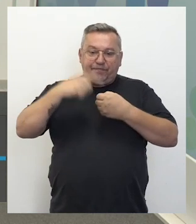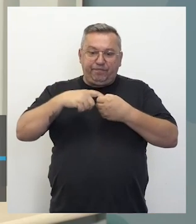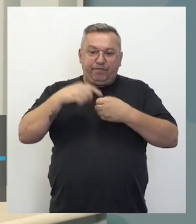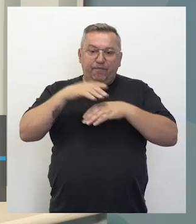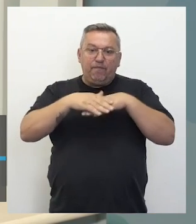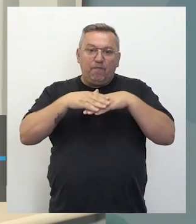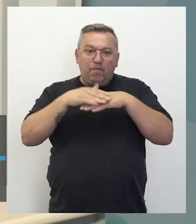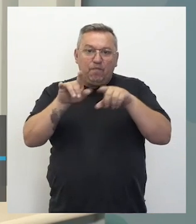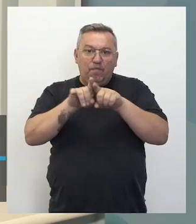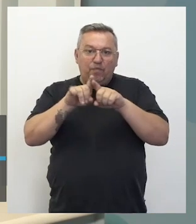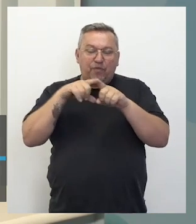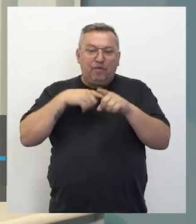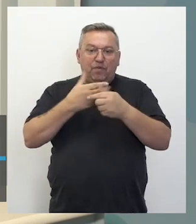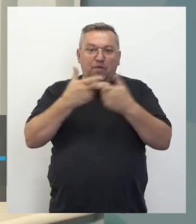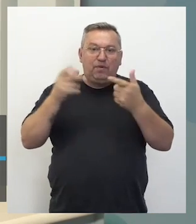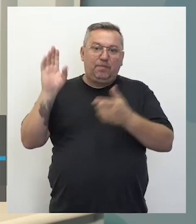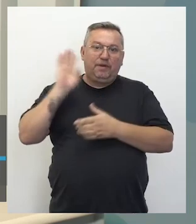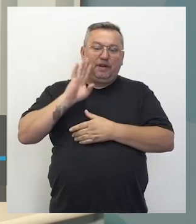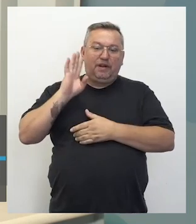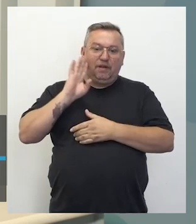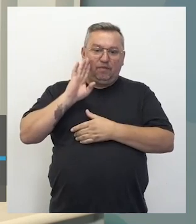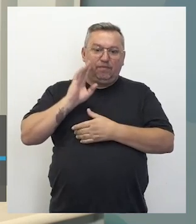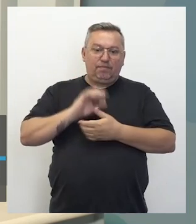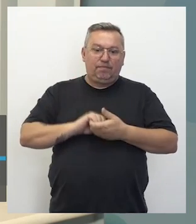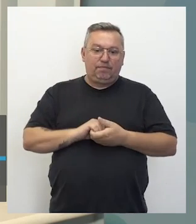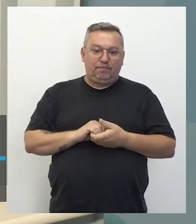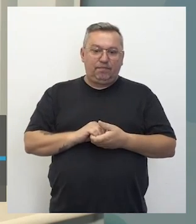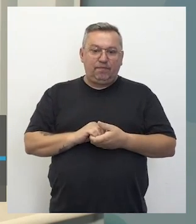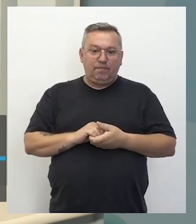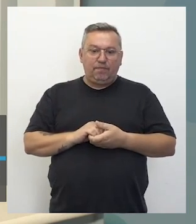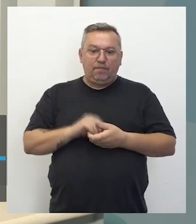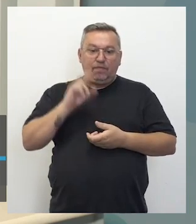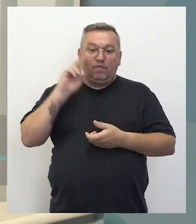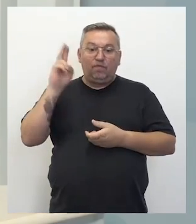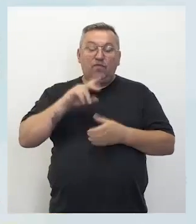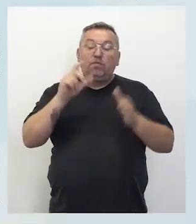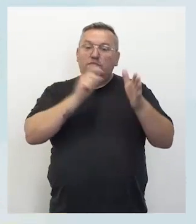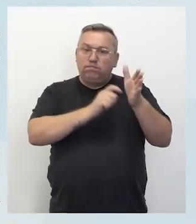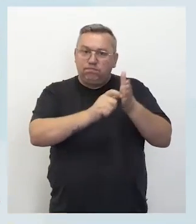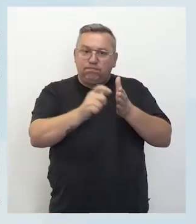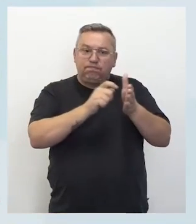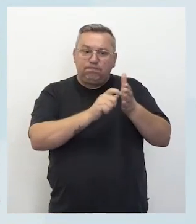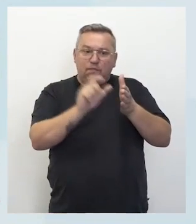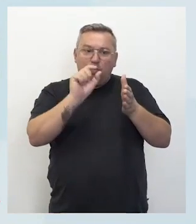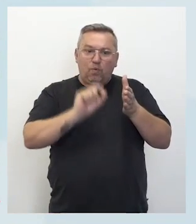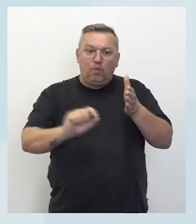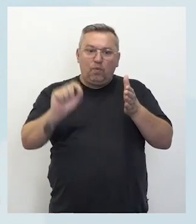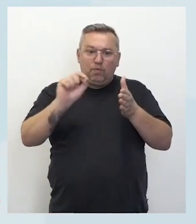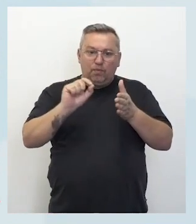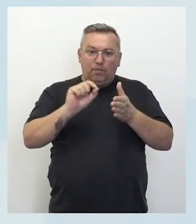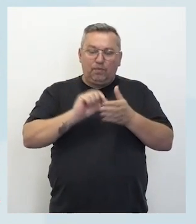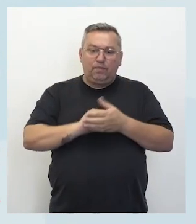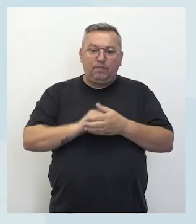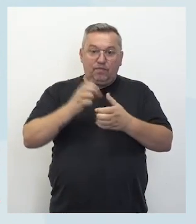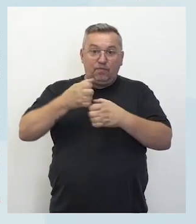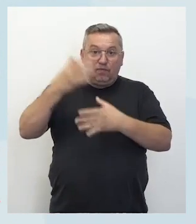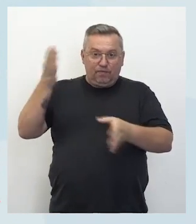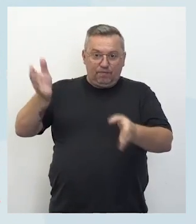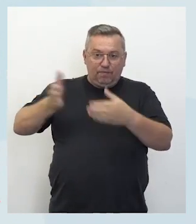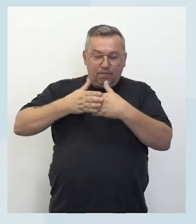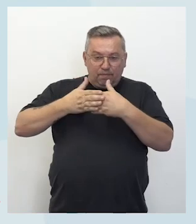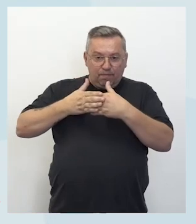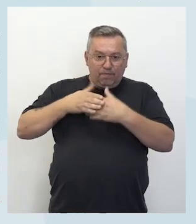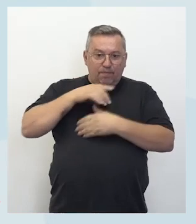comentários. Se tiver algum bem legal, aí separa a gente. Então, tá bom. Vamos conceituar aí um pouquinho sobre a tartaruga. Pode fechar o chat. Essa aqui